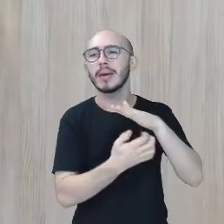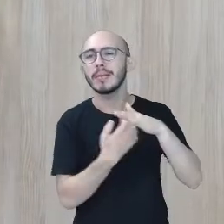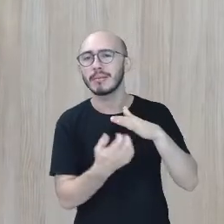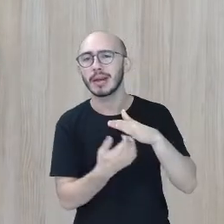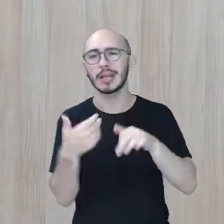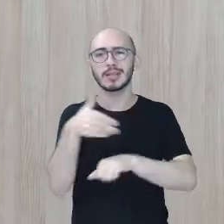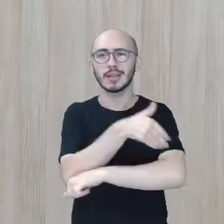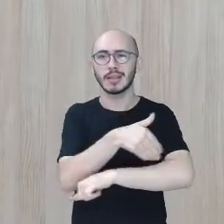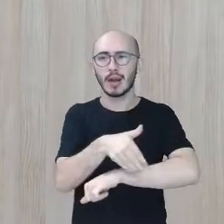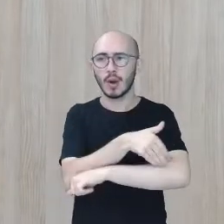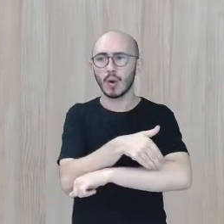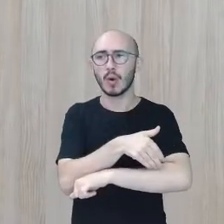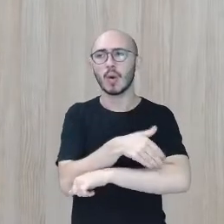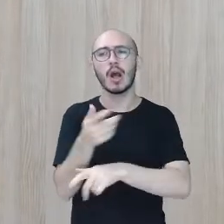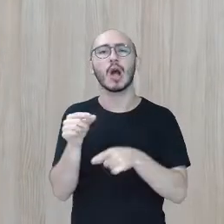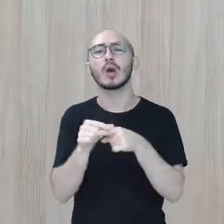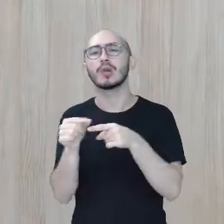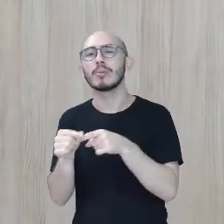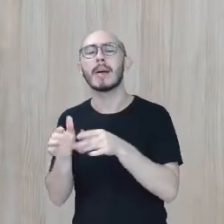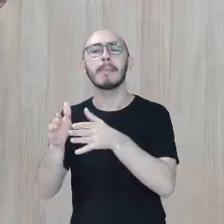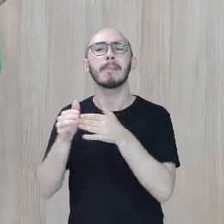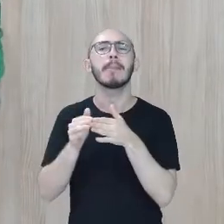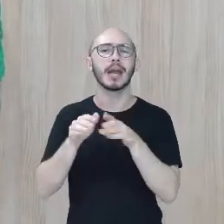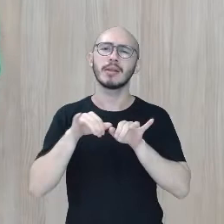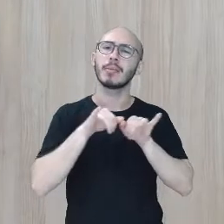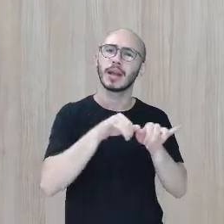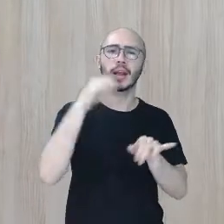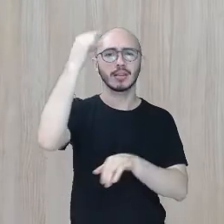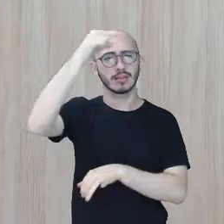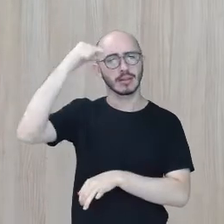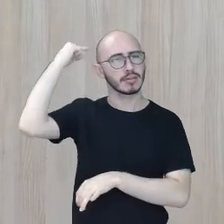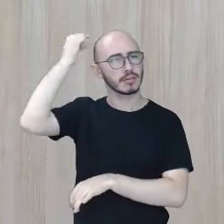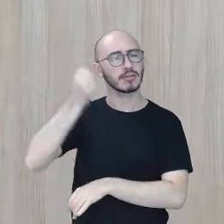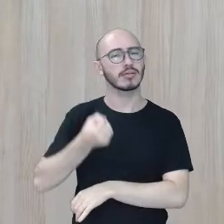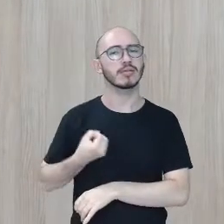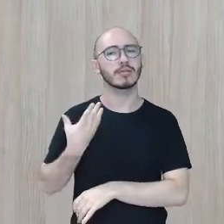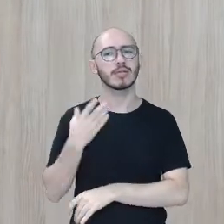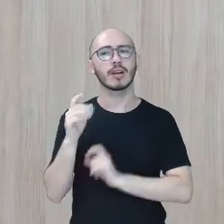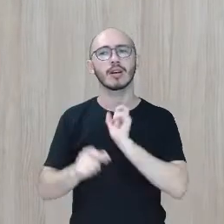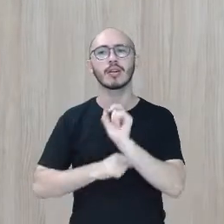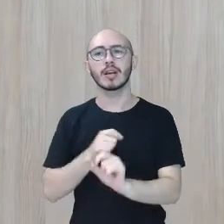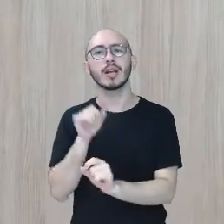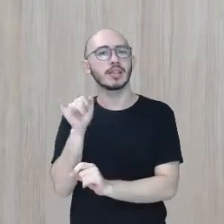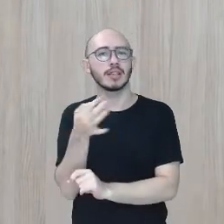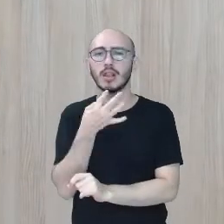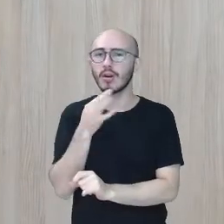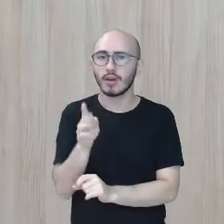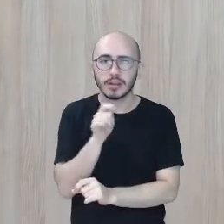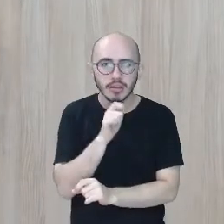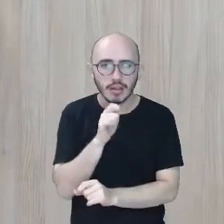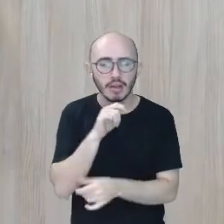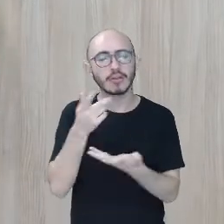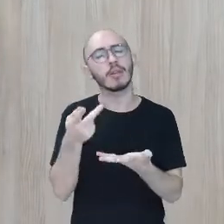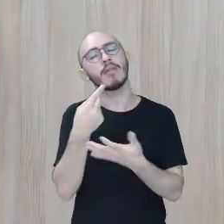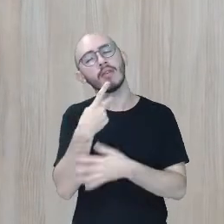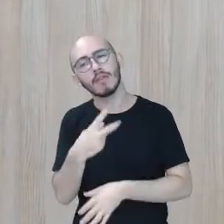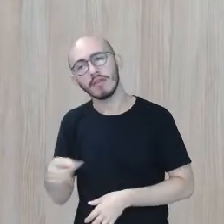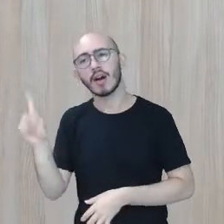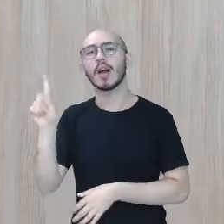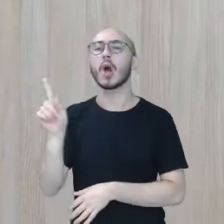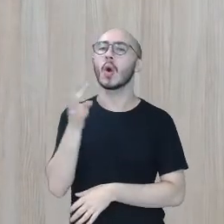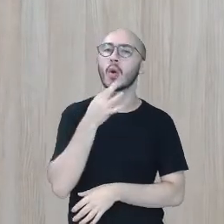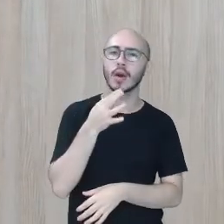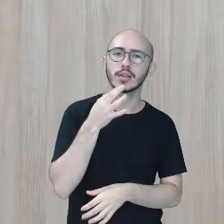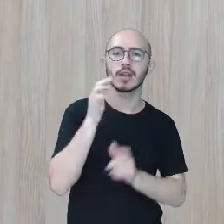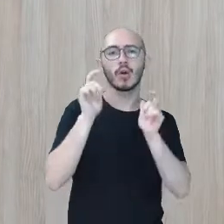da rua, né, ou do bairro, pede para ir lá no mercado de São José. Você vai, se não conheceu ainda, vai conhecer o espaço,